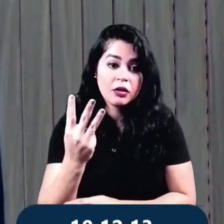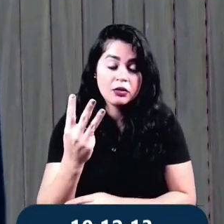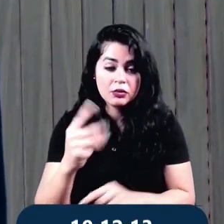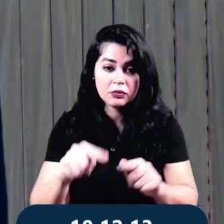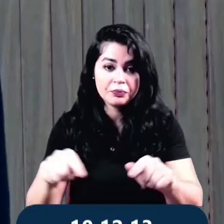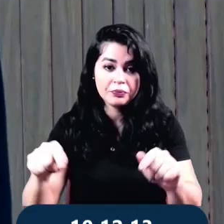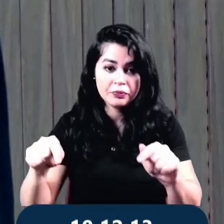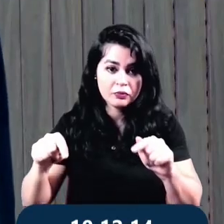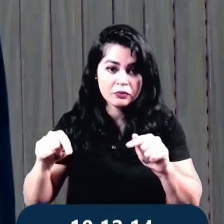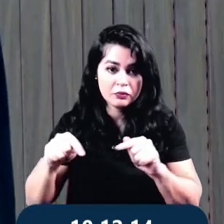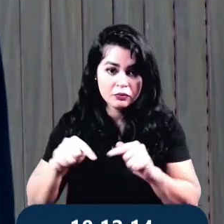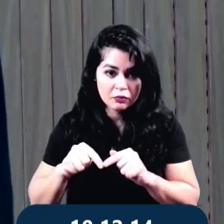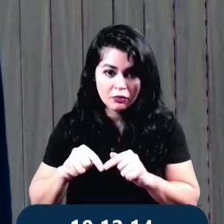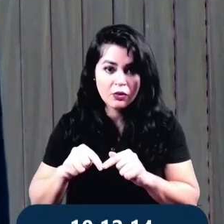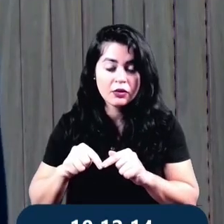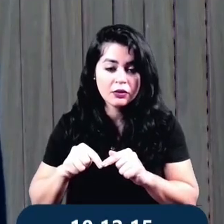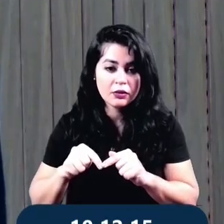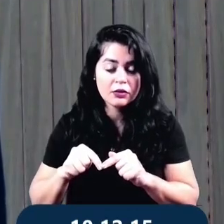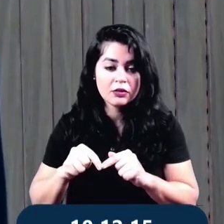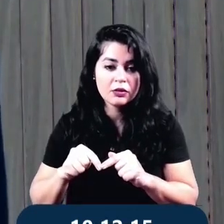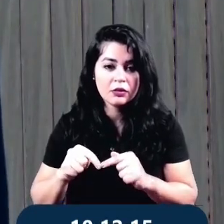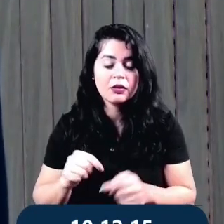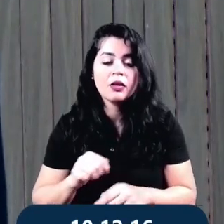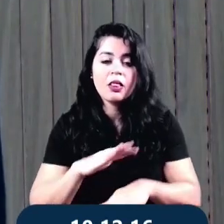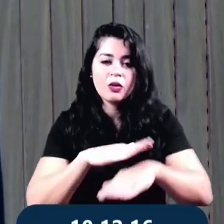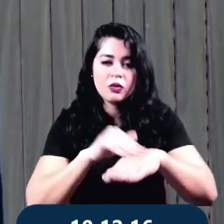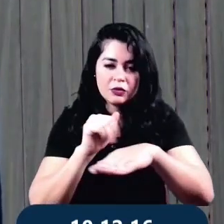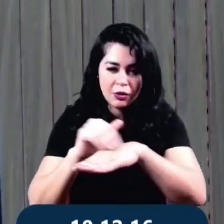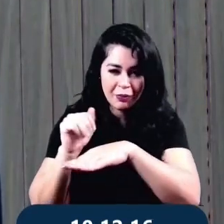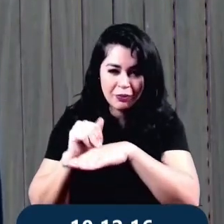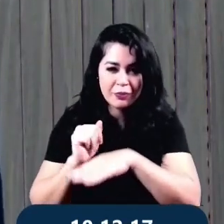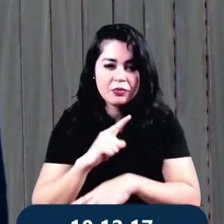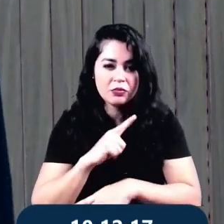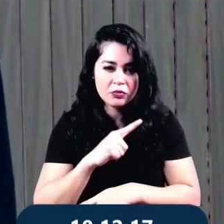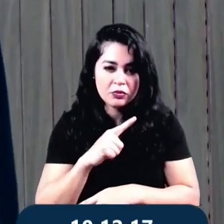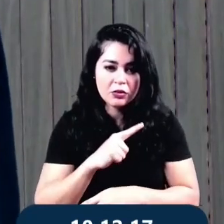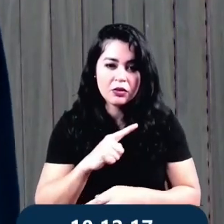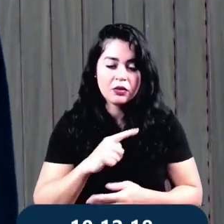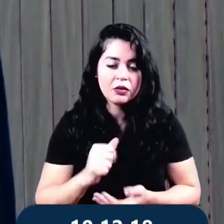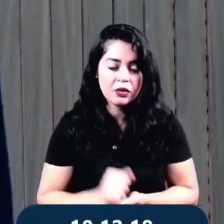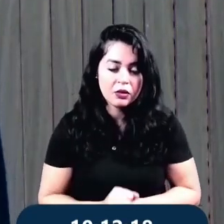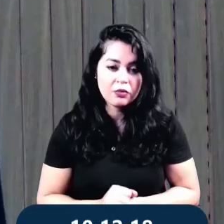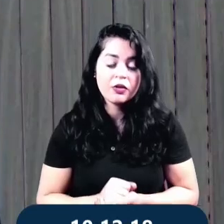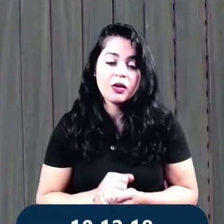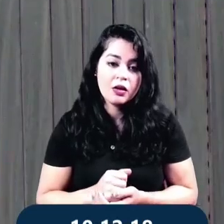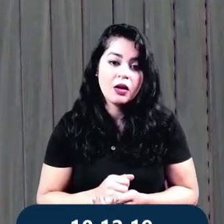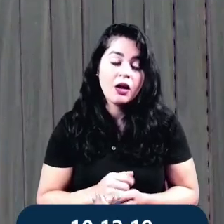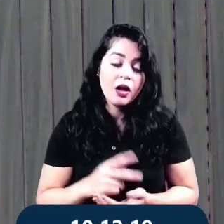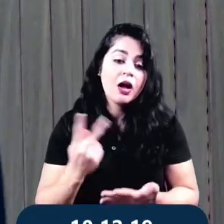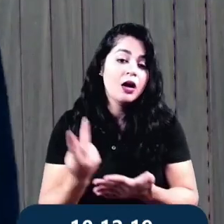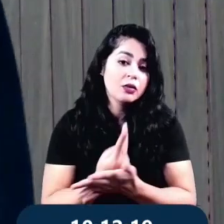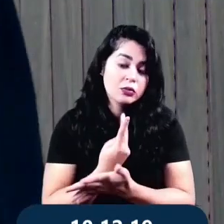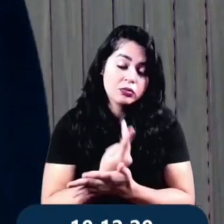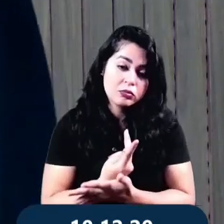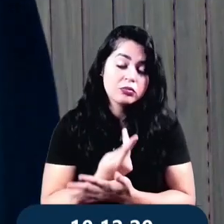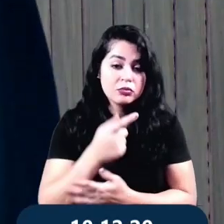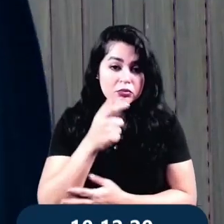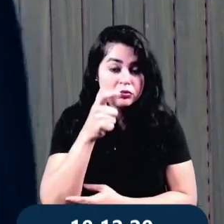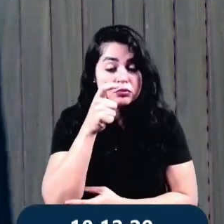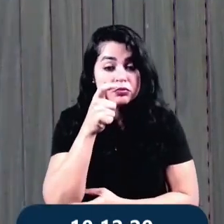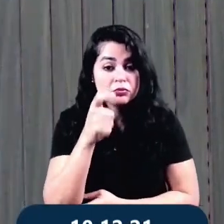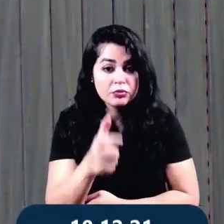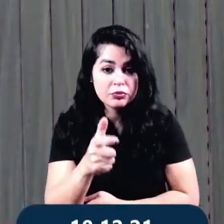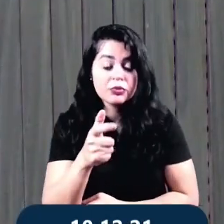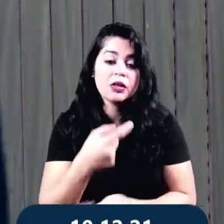na consulta, no chamamento que foi feito, houve interesse em comercializar.